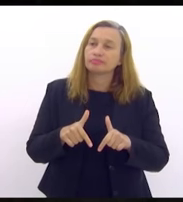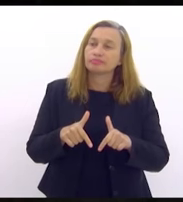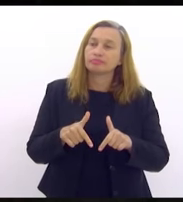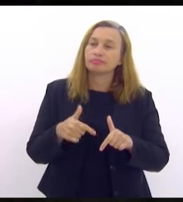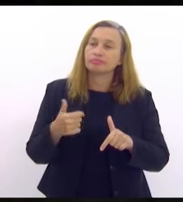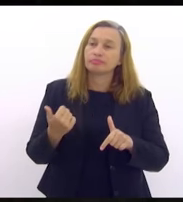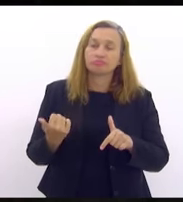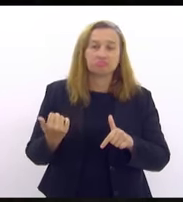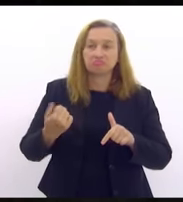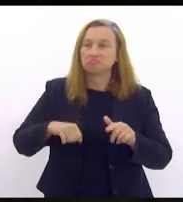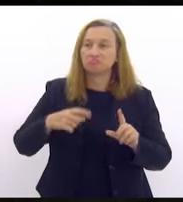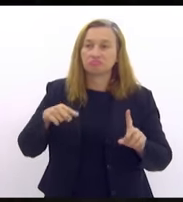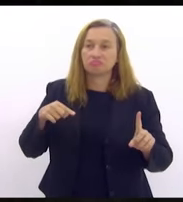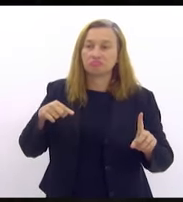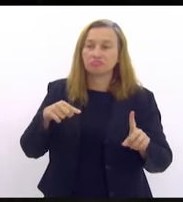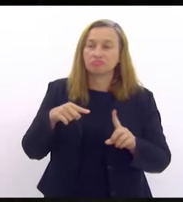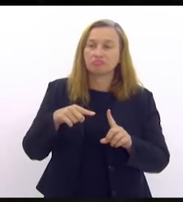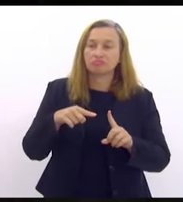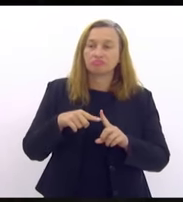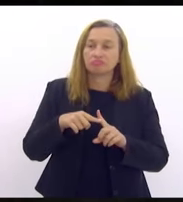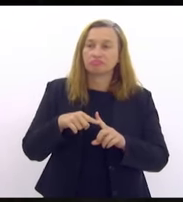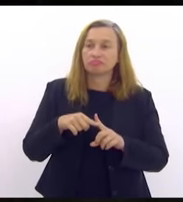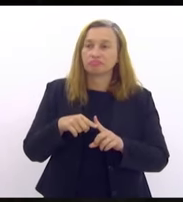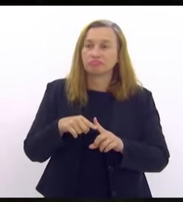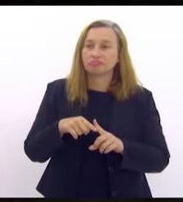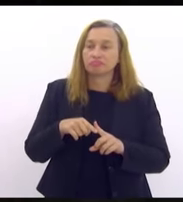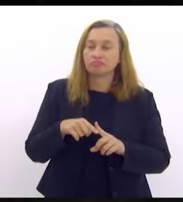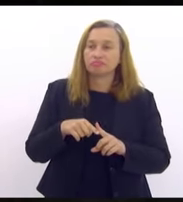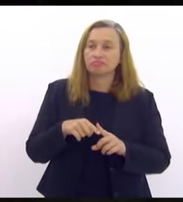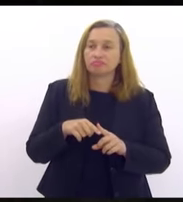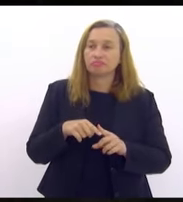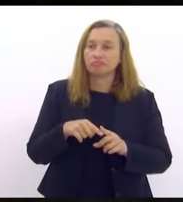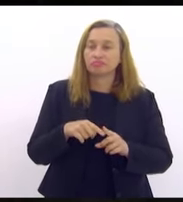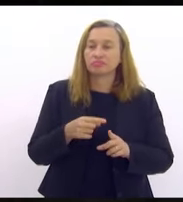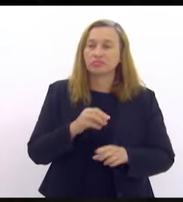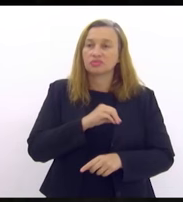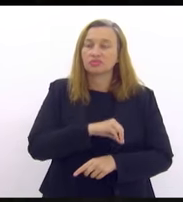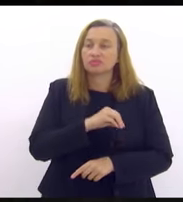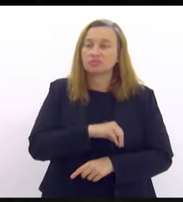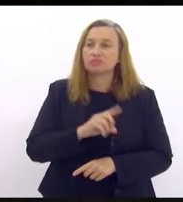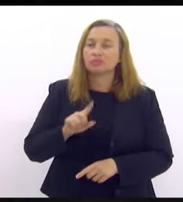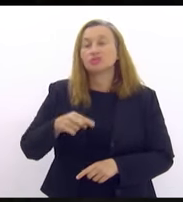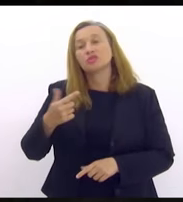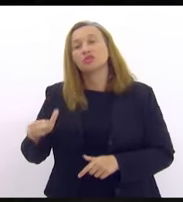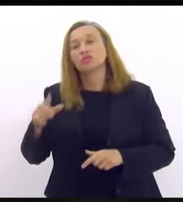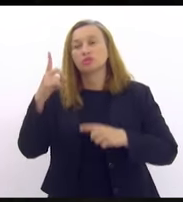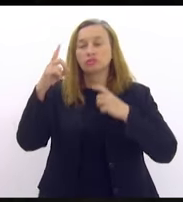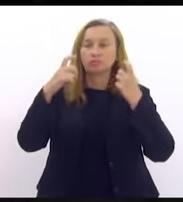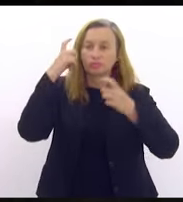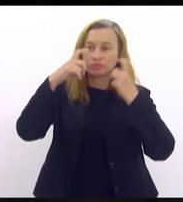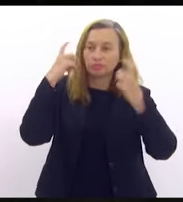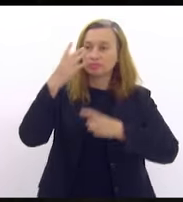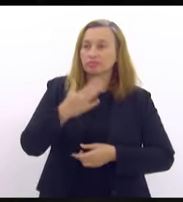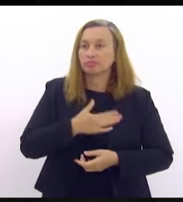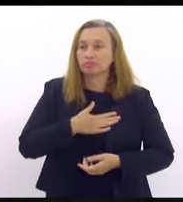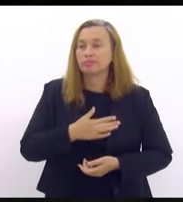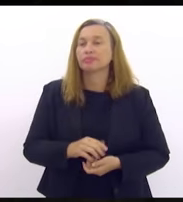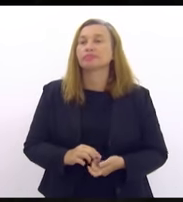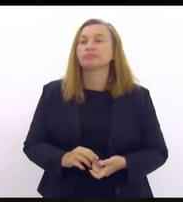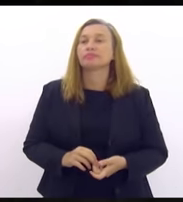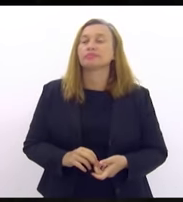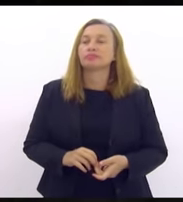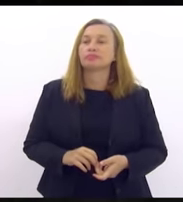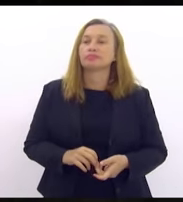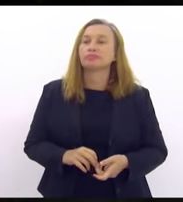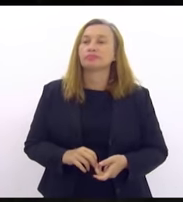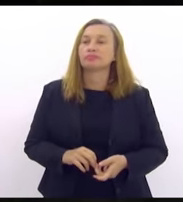objetivo de lucro Então essa foi uma um uma outra preocupação minha eh